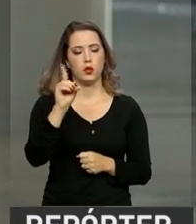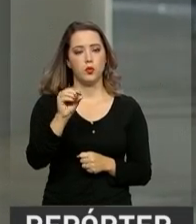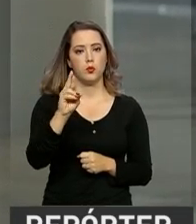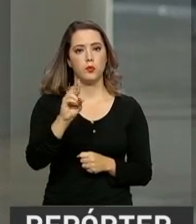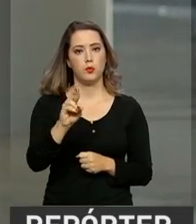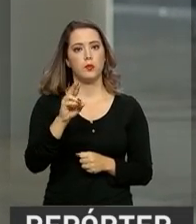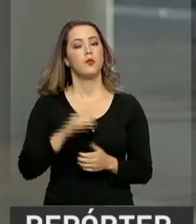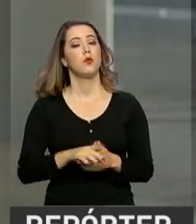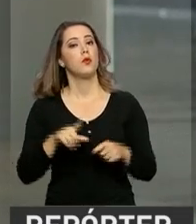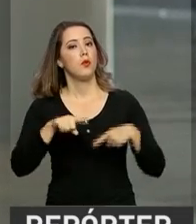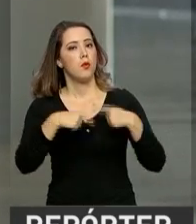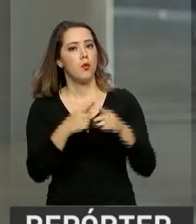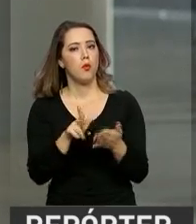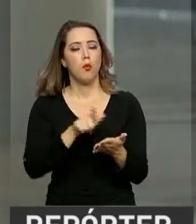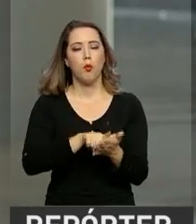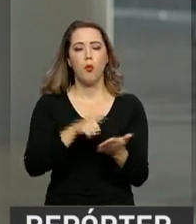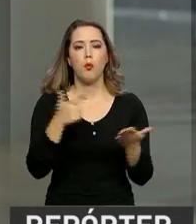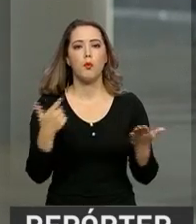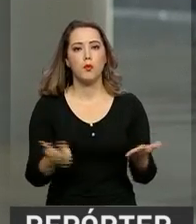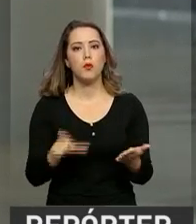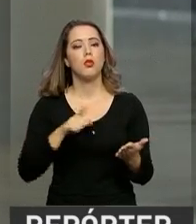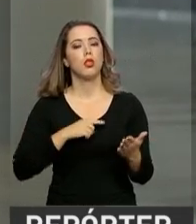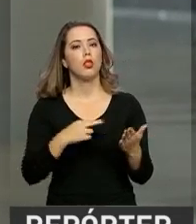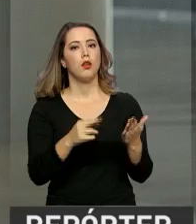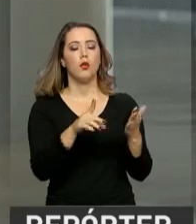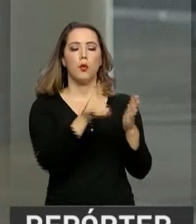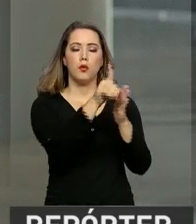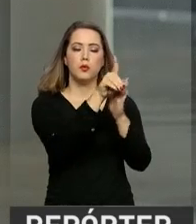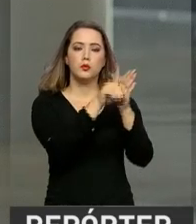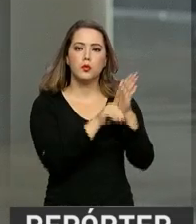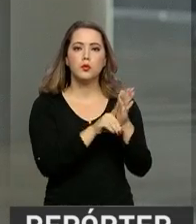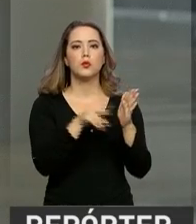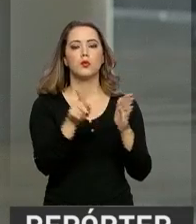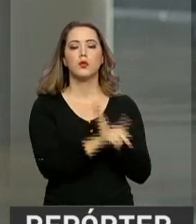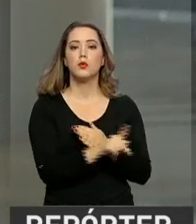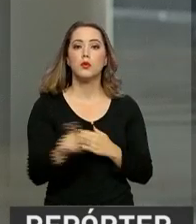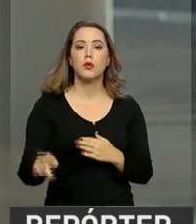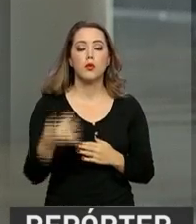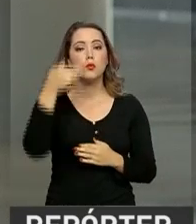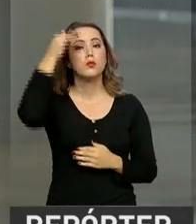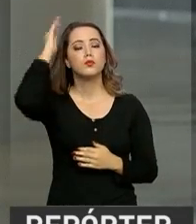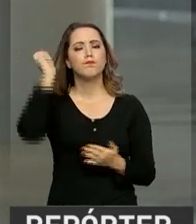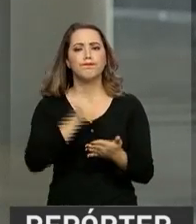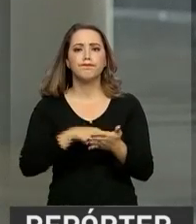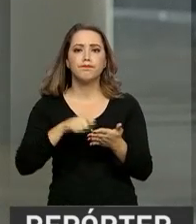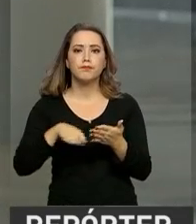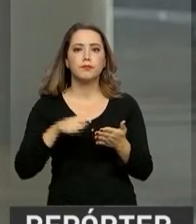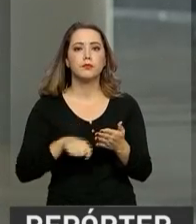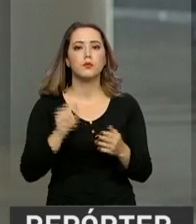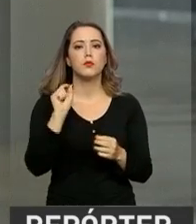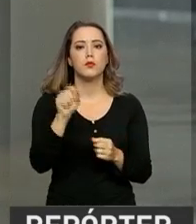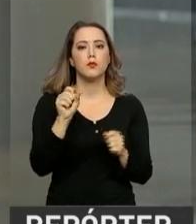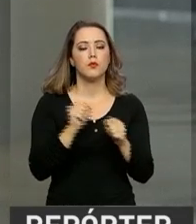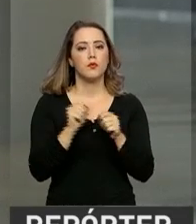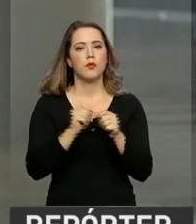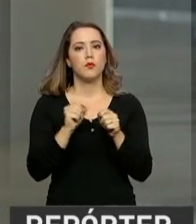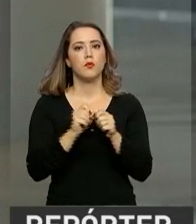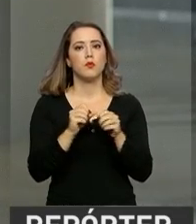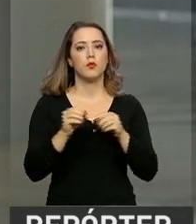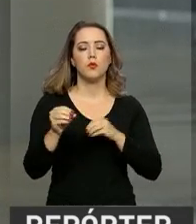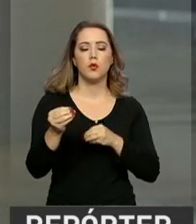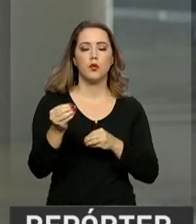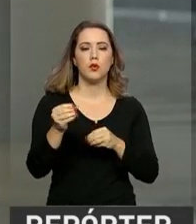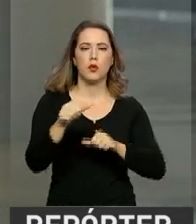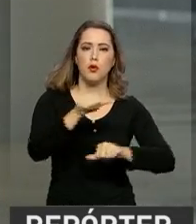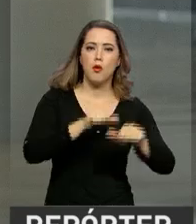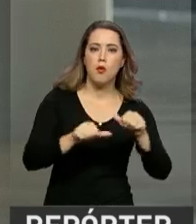União dessa segunda-feira foi publicado aí um decreto presidencial Assinado por Michel Temer que determina a transferência de uma secretaria